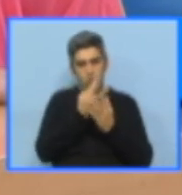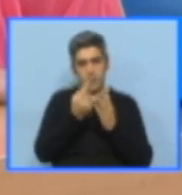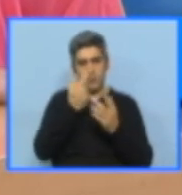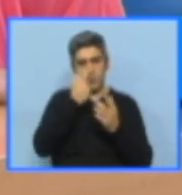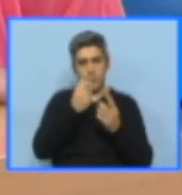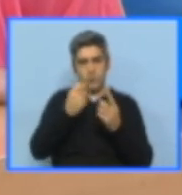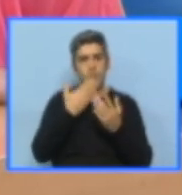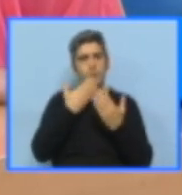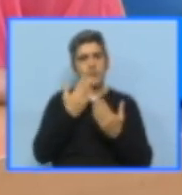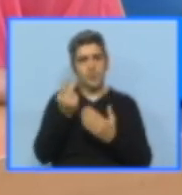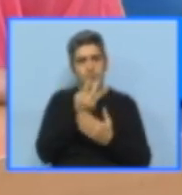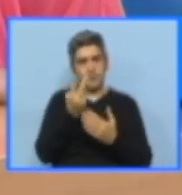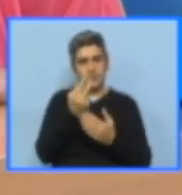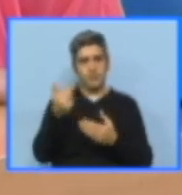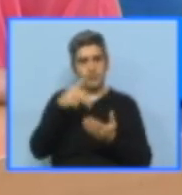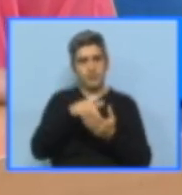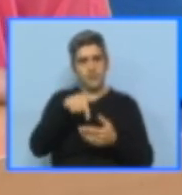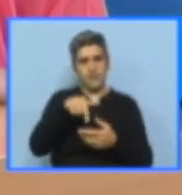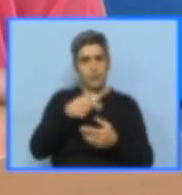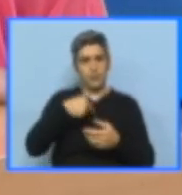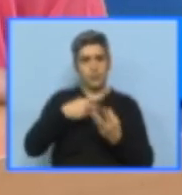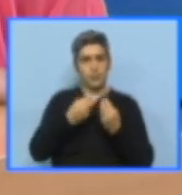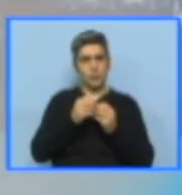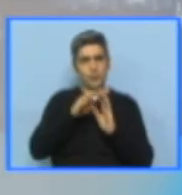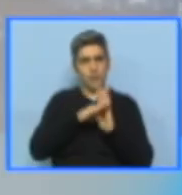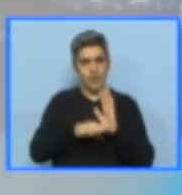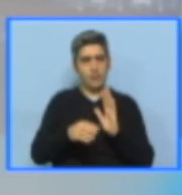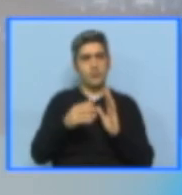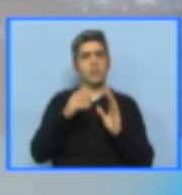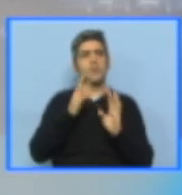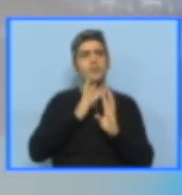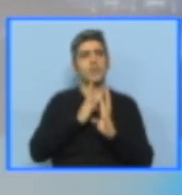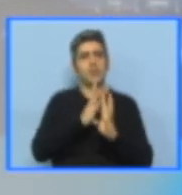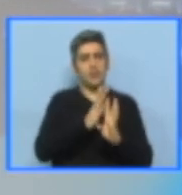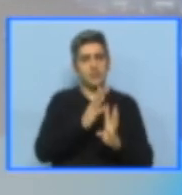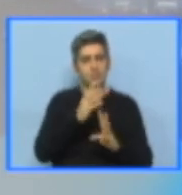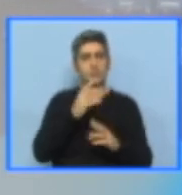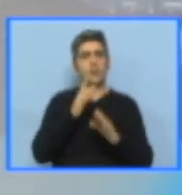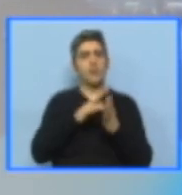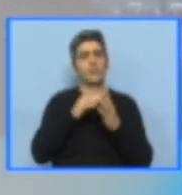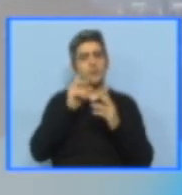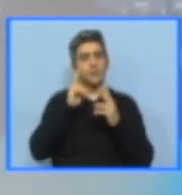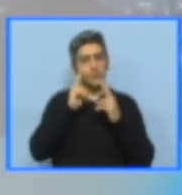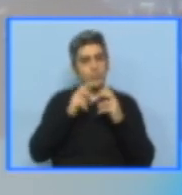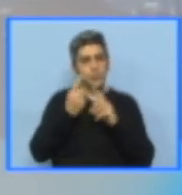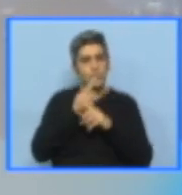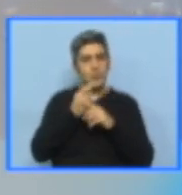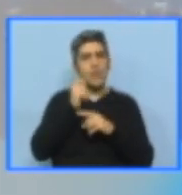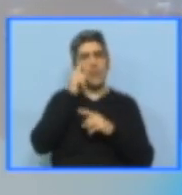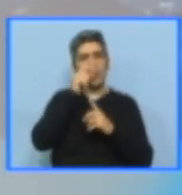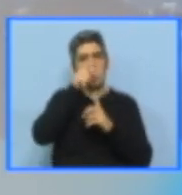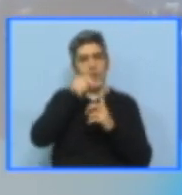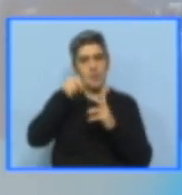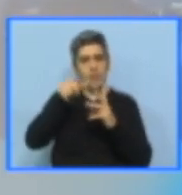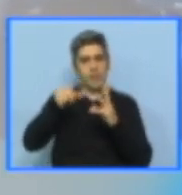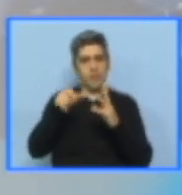pessoais. Obrigado a ambas por terem estado hoje aqui connosco no nosso programa. Peregrinos, um livro que nos leva à descoberta de quem são estas pessoas